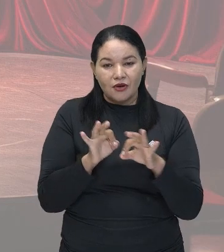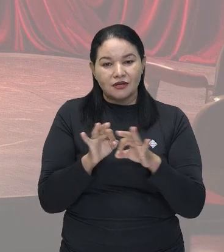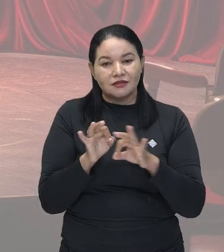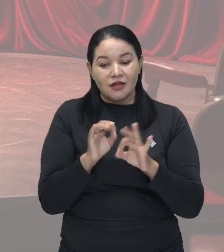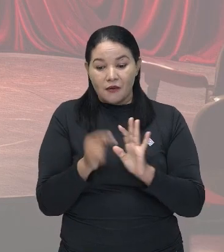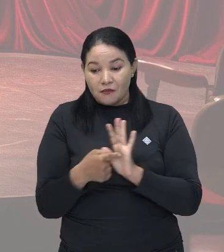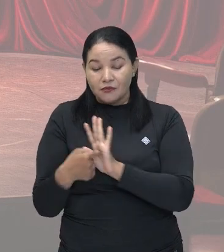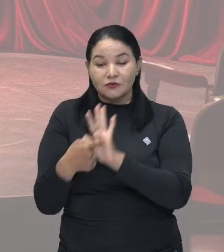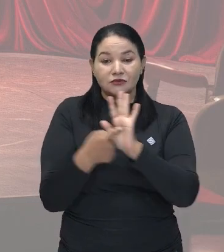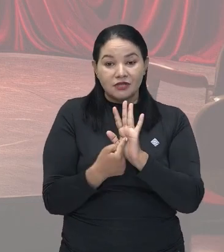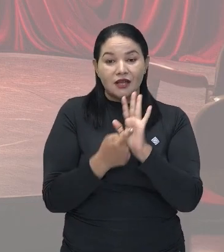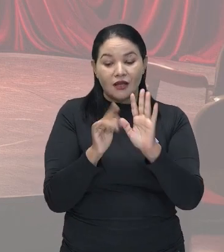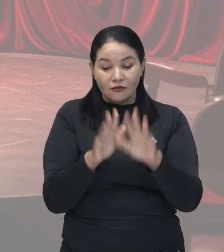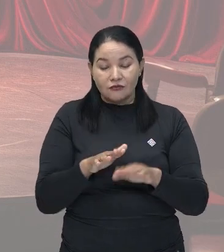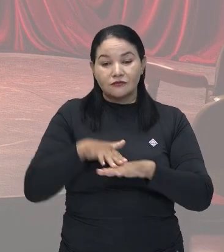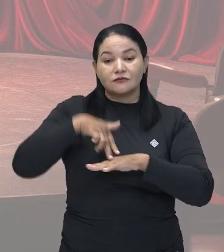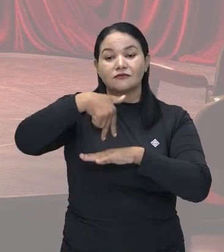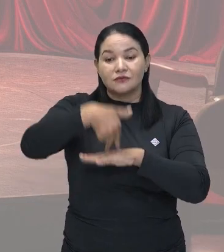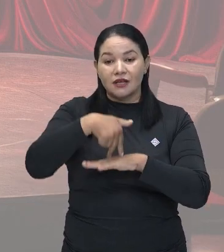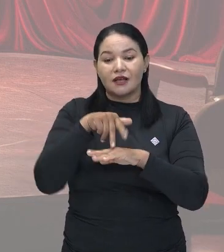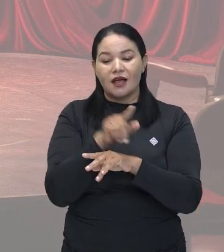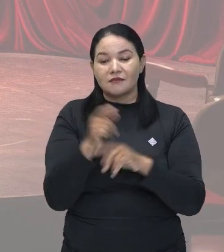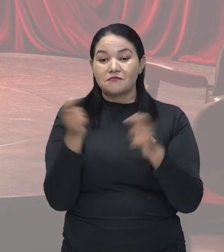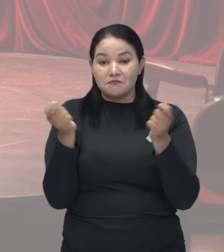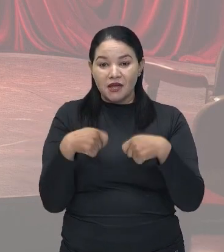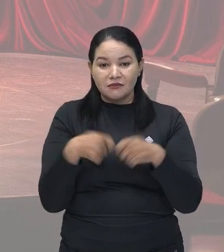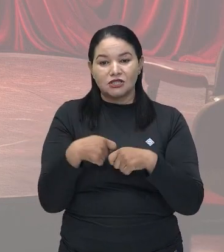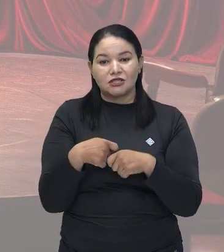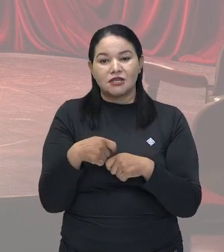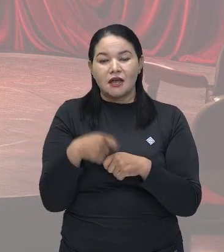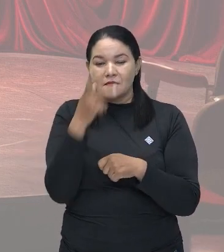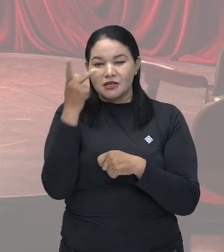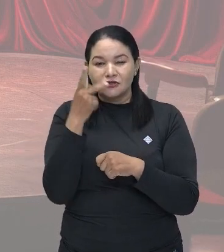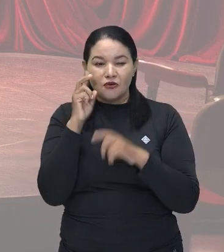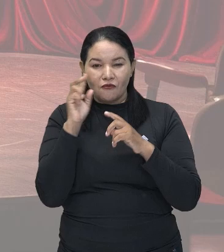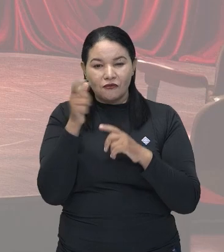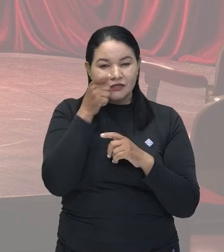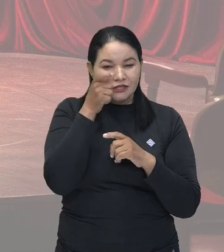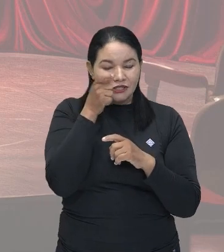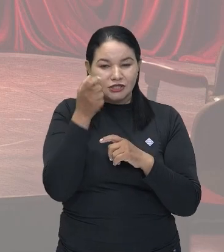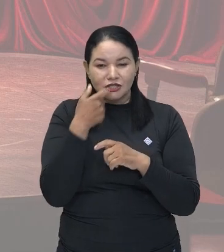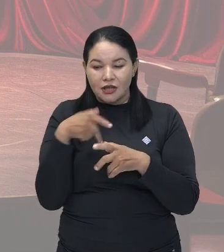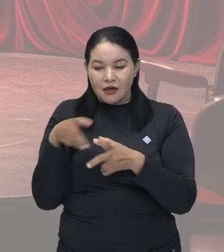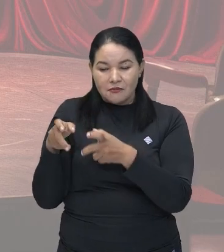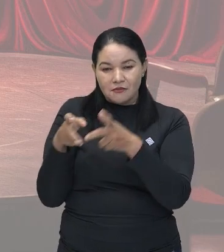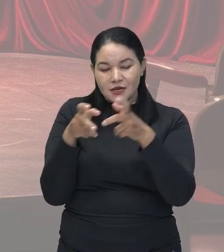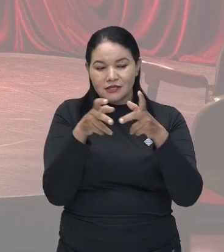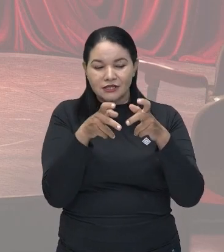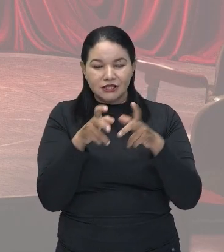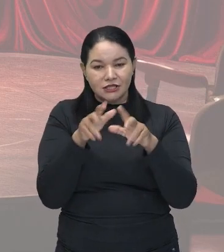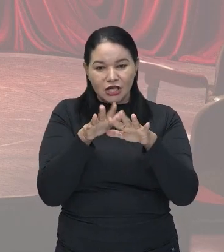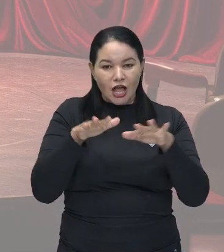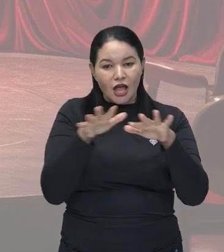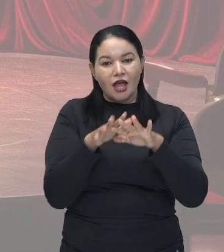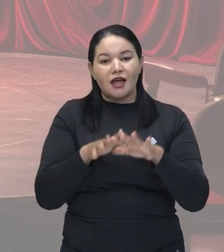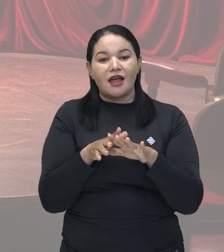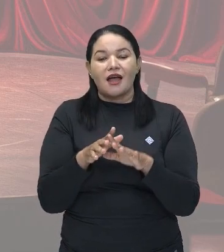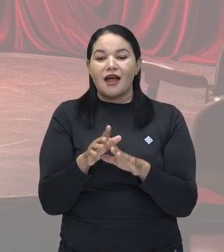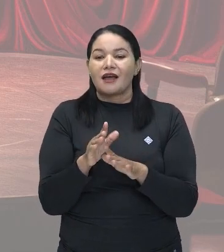esse ambiente para o palco e vai permitir que o espectador, né, ele perceba e ele